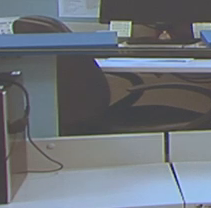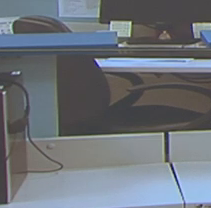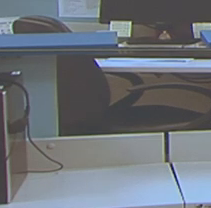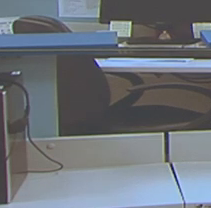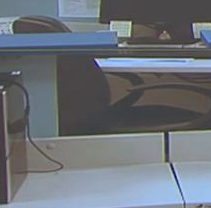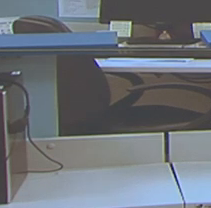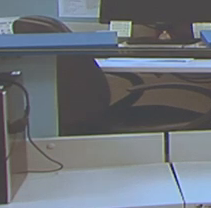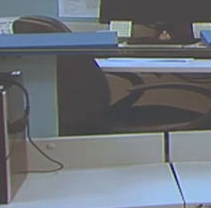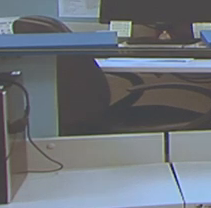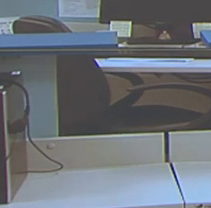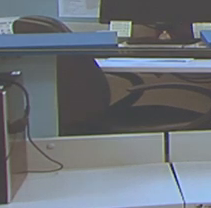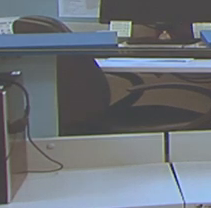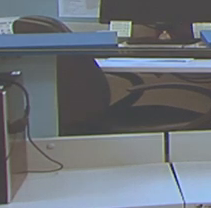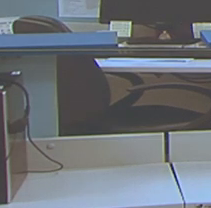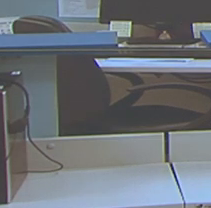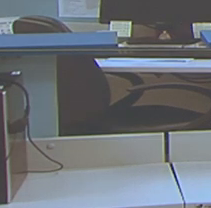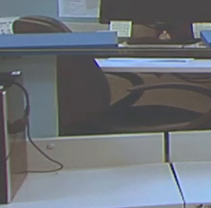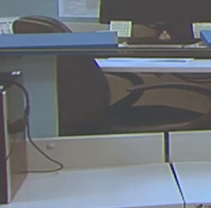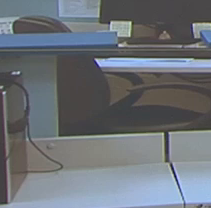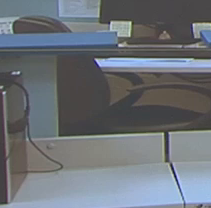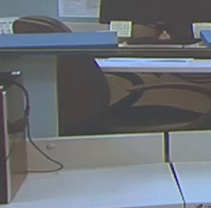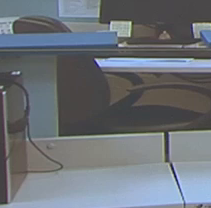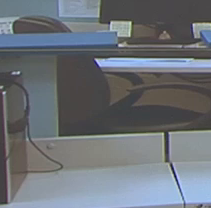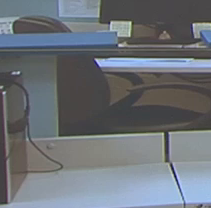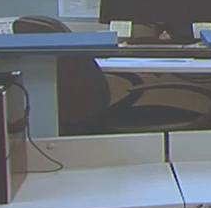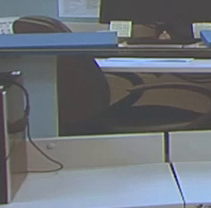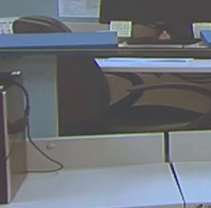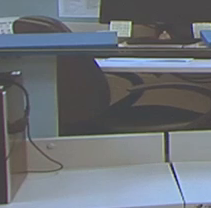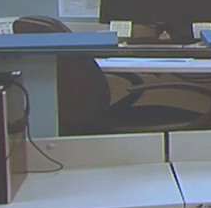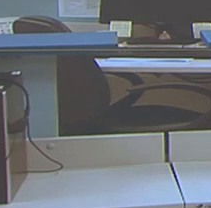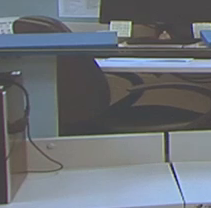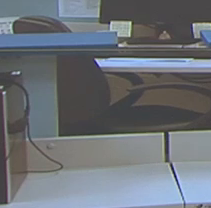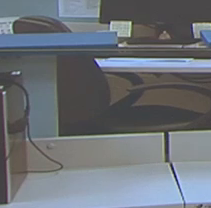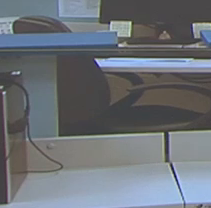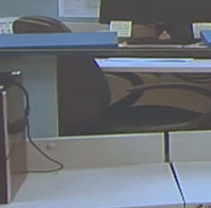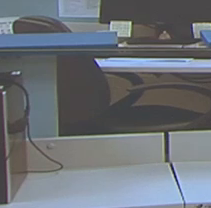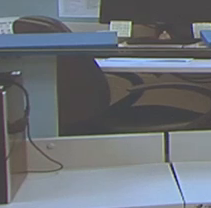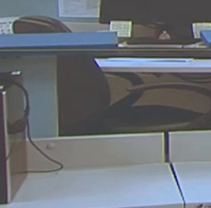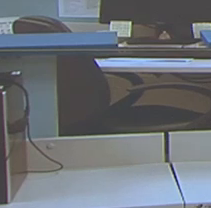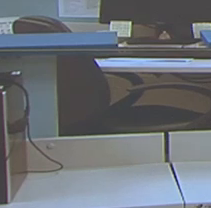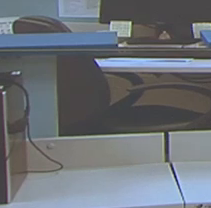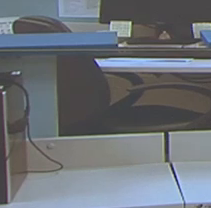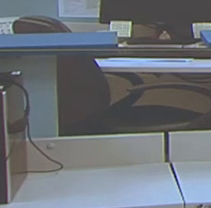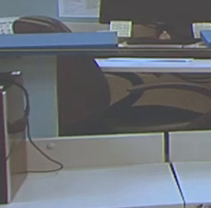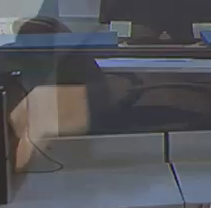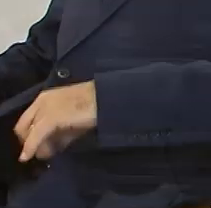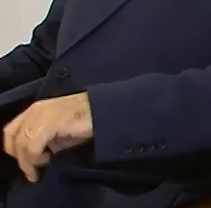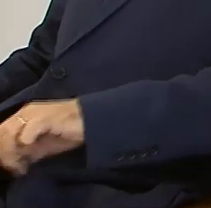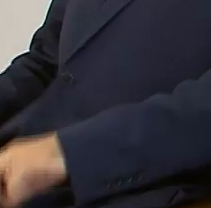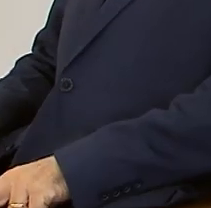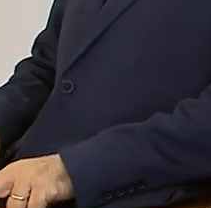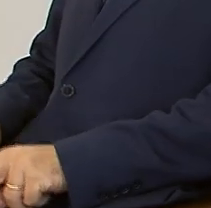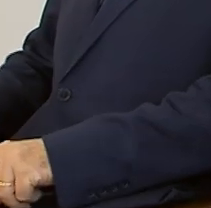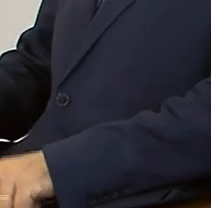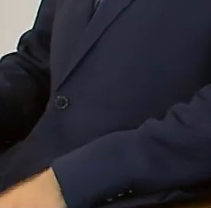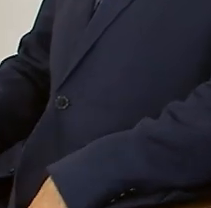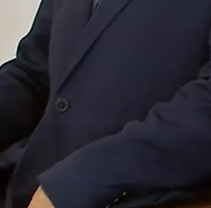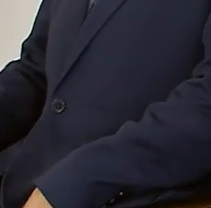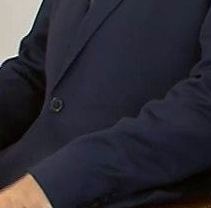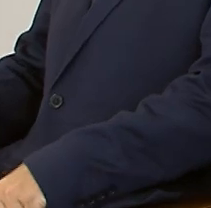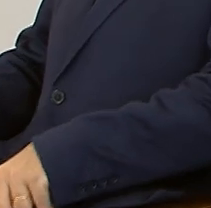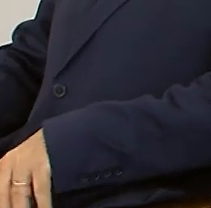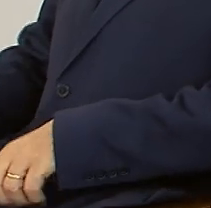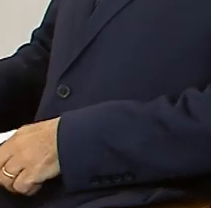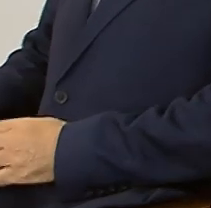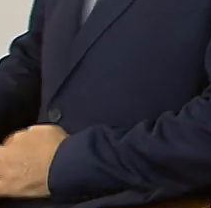interrompemos a nossa programação para transmitir ao vivo a cerimônia de posse do novo ministro da cultura roberto freire